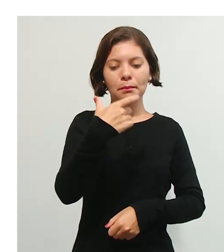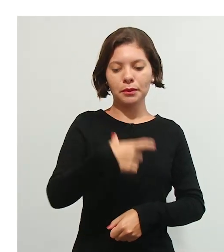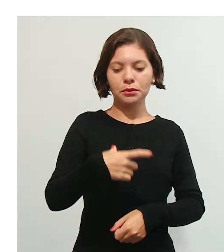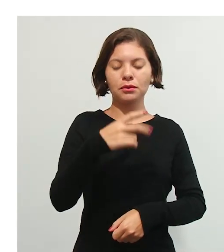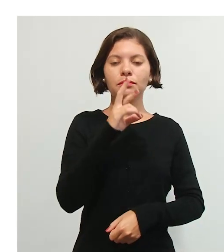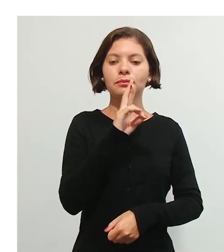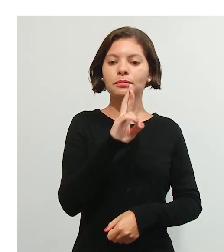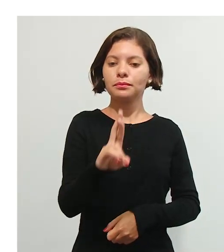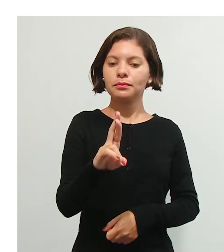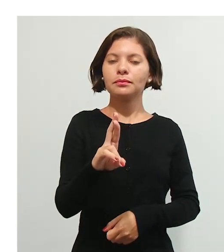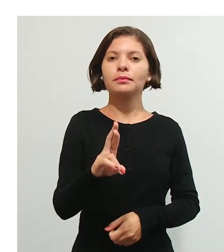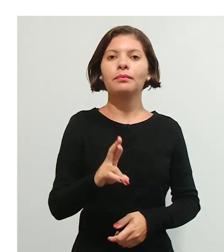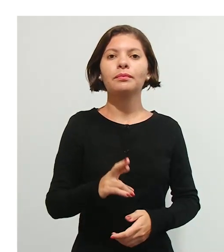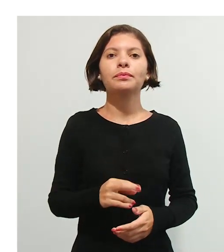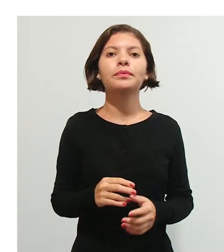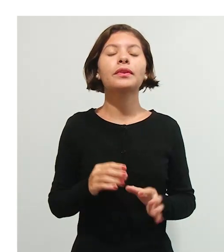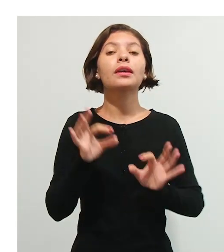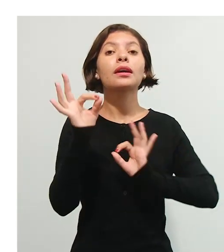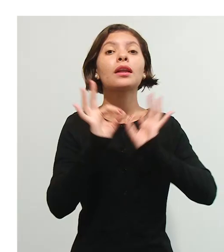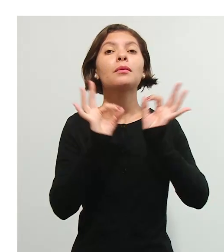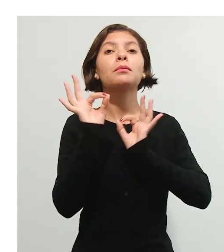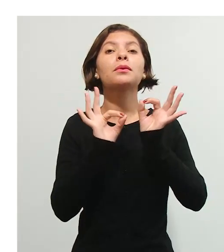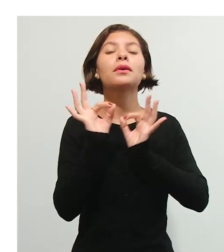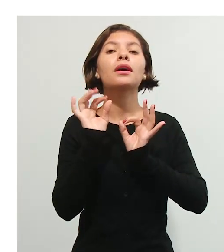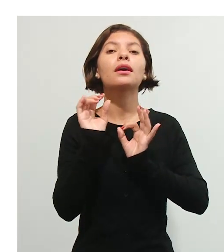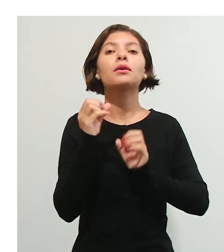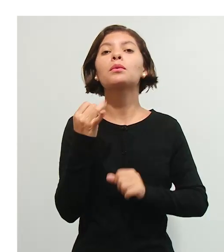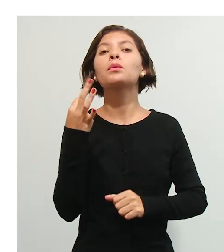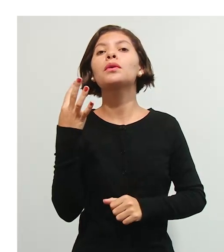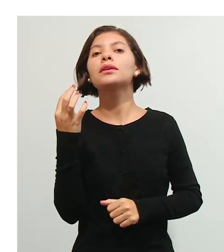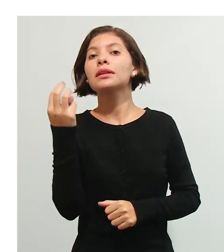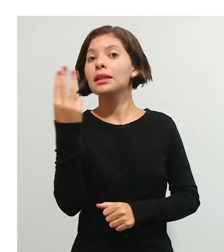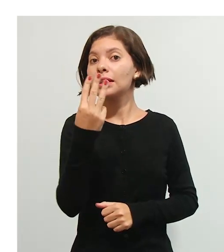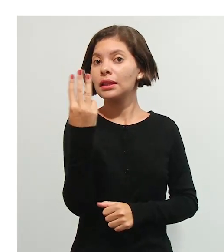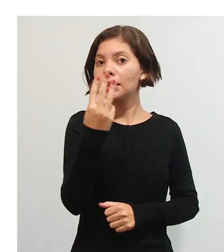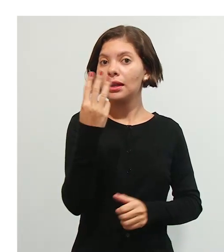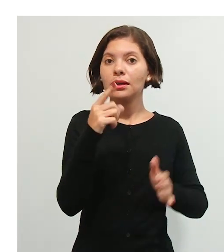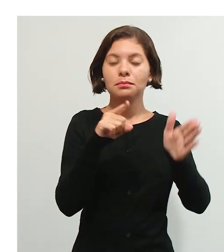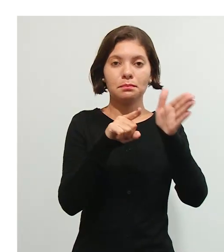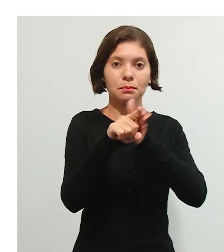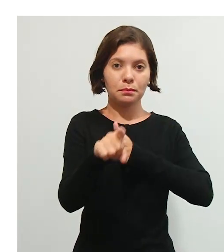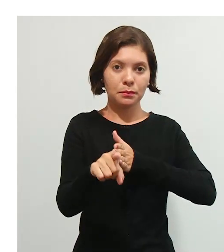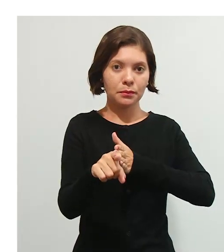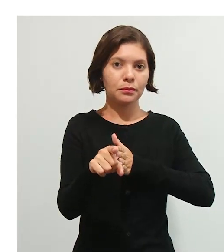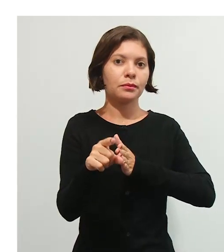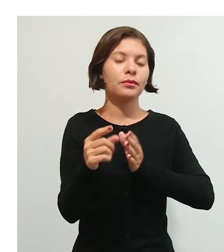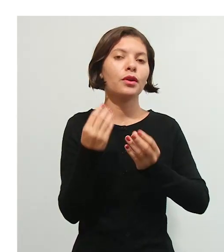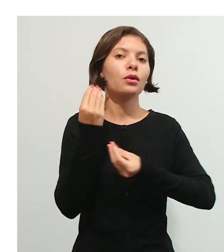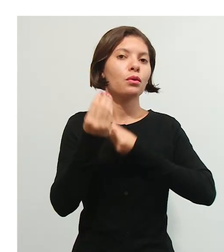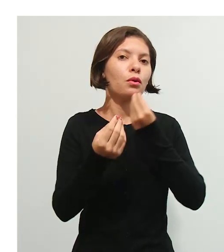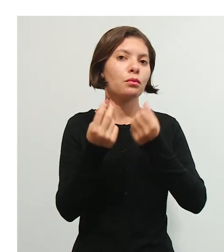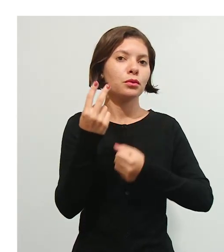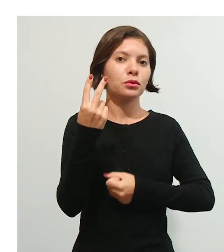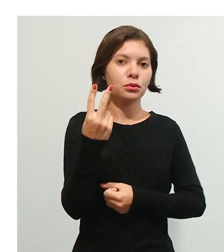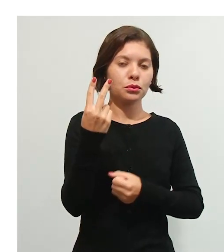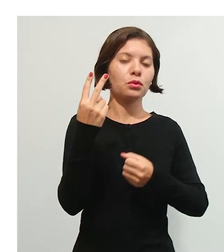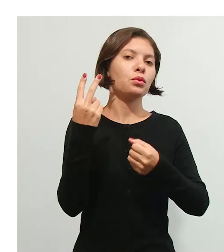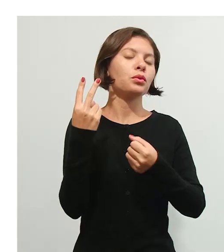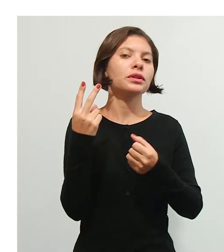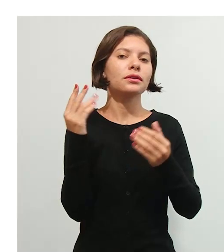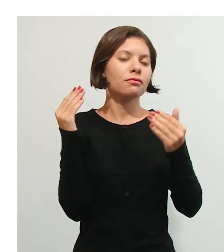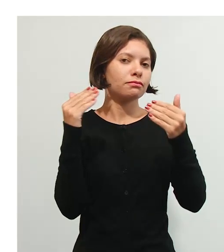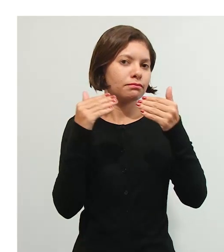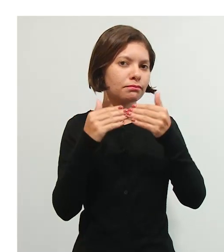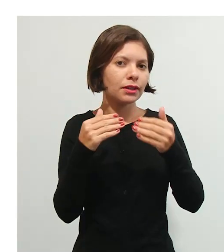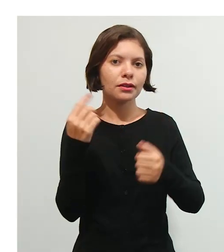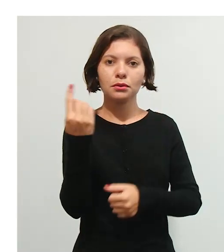o questionário elaborar no máximo três perguntas sendo duas fechada